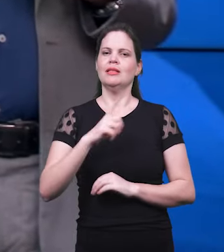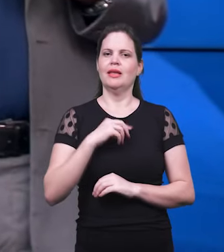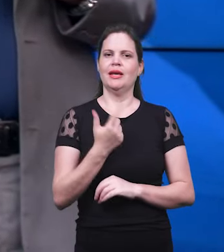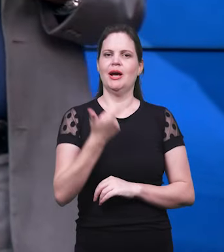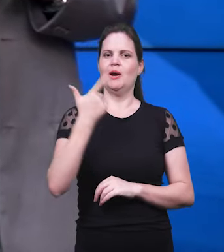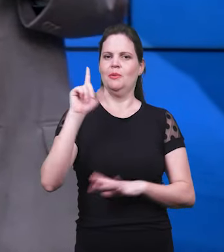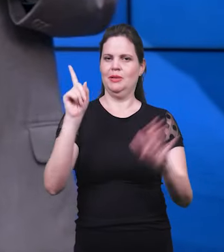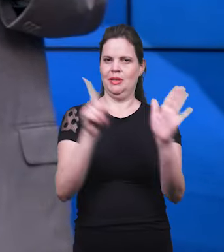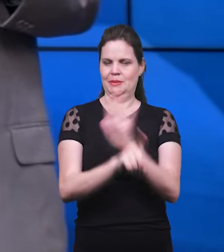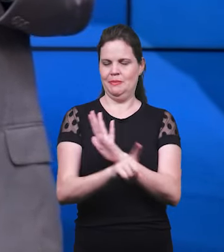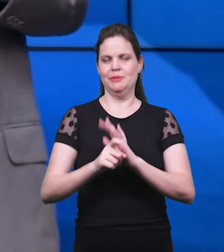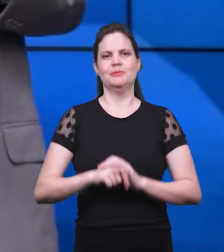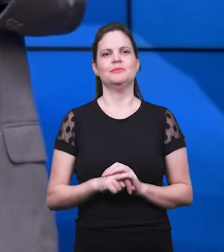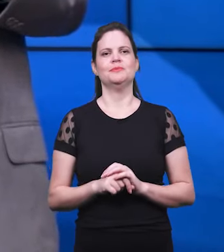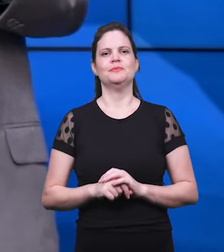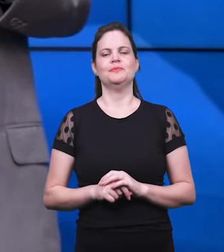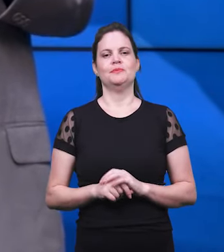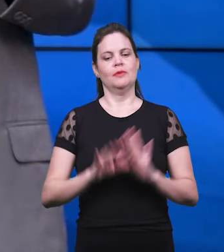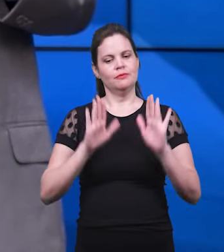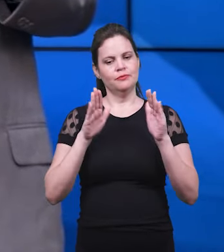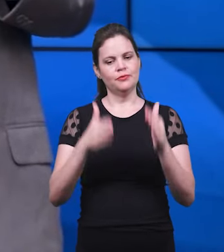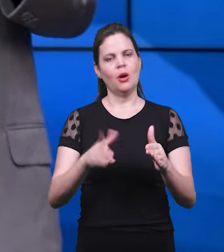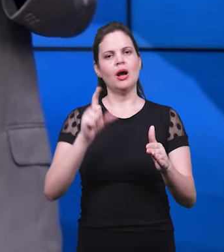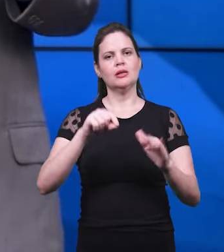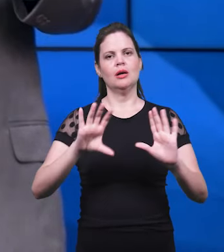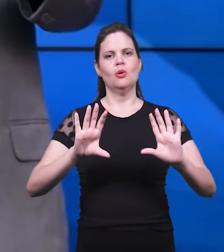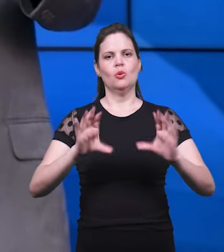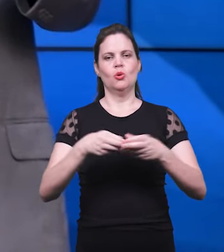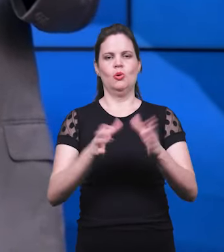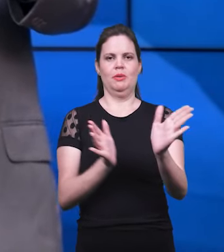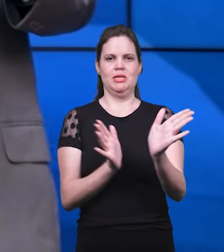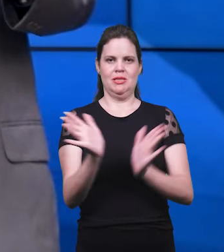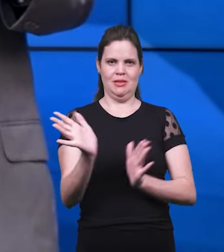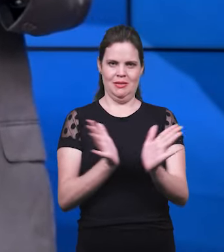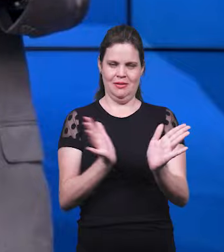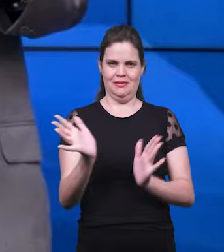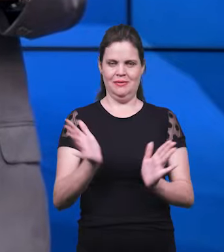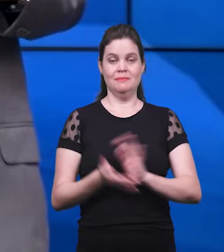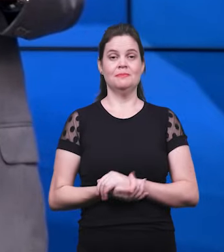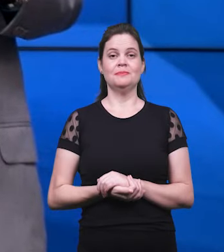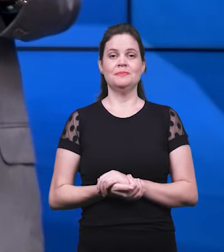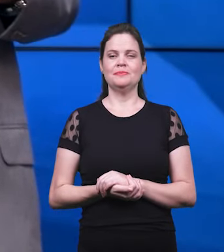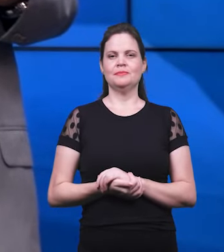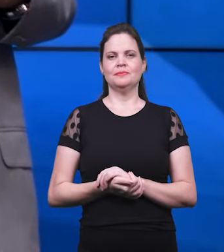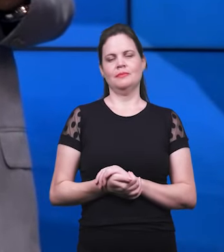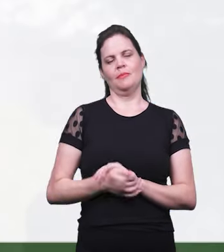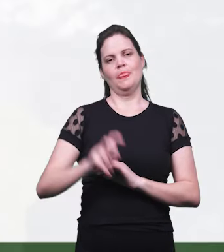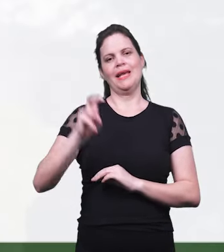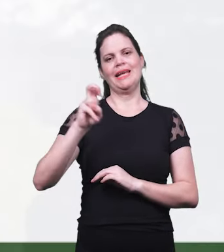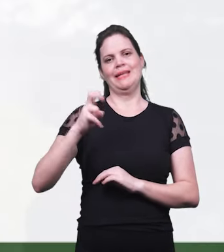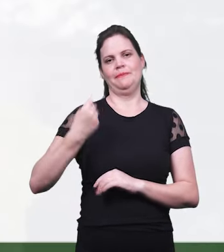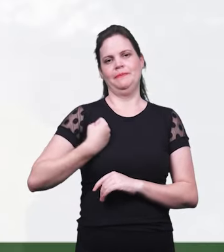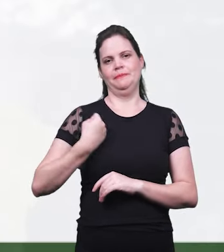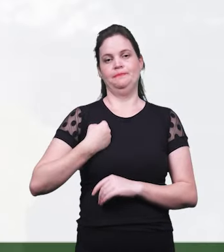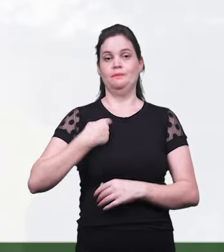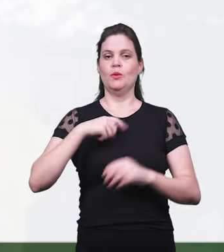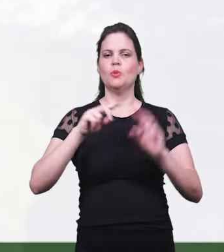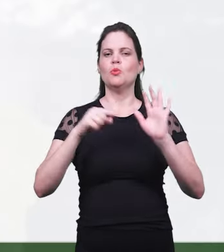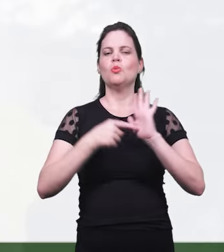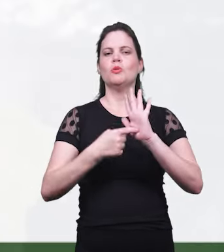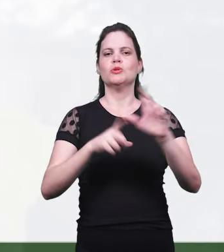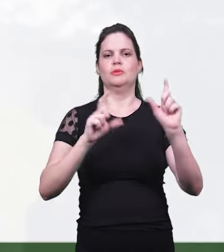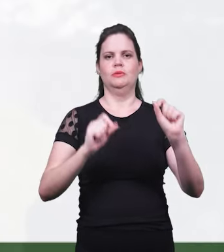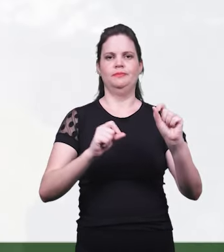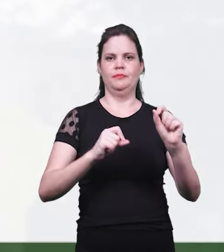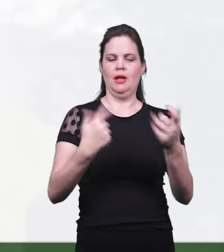quinta pergunta, que é para os nossos irmãos do grupo de acessibilidade. E a quinta pergunta diz assim: lendo Apocalipse, capítulo